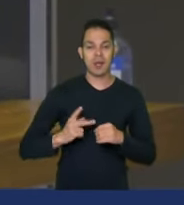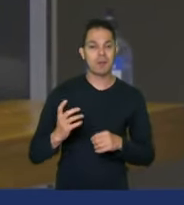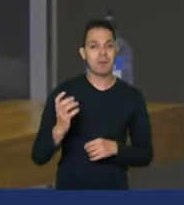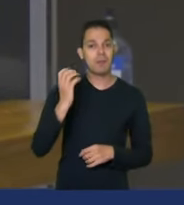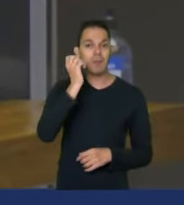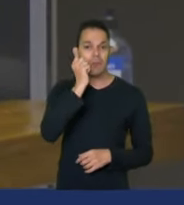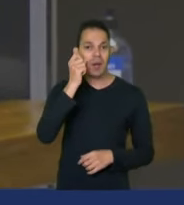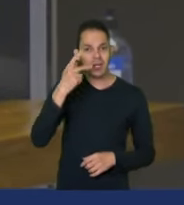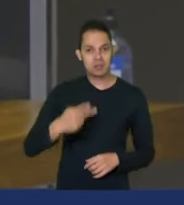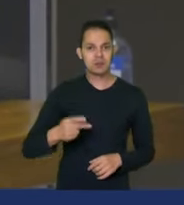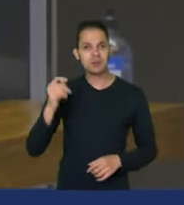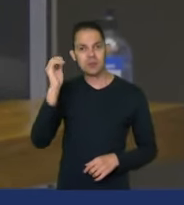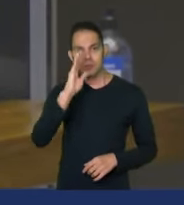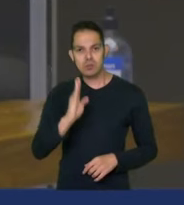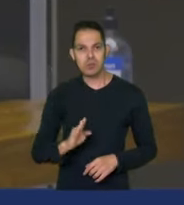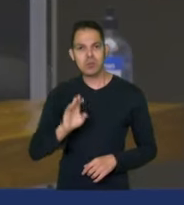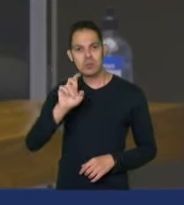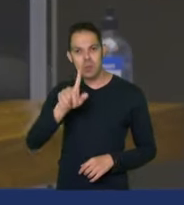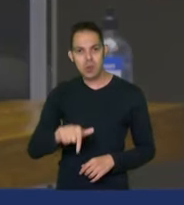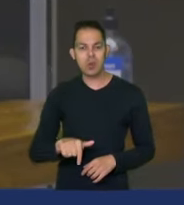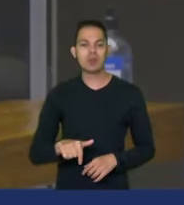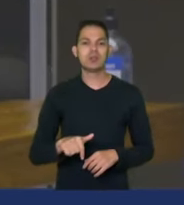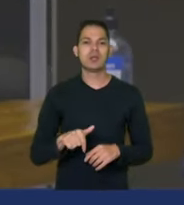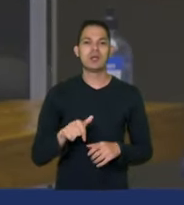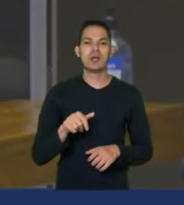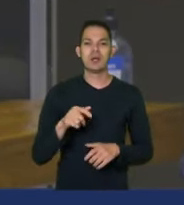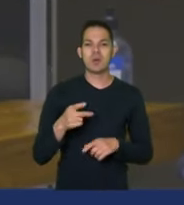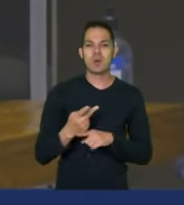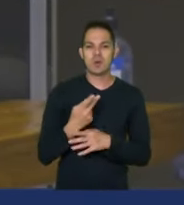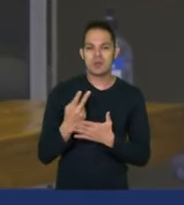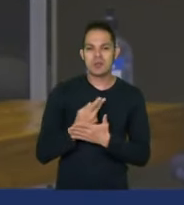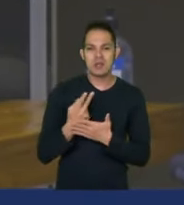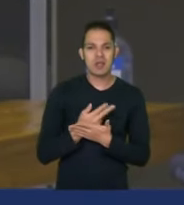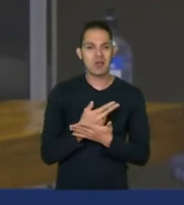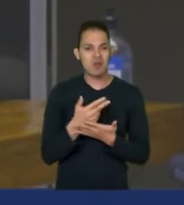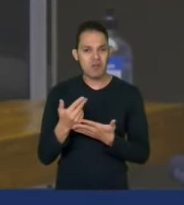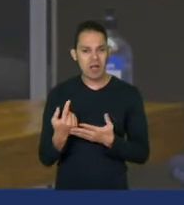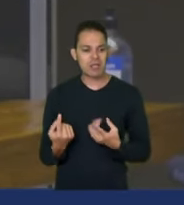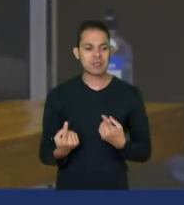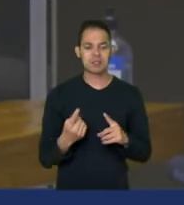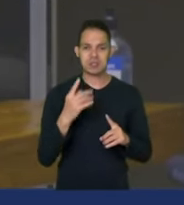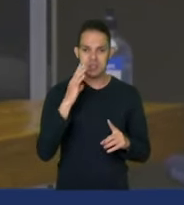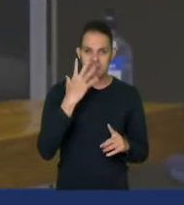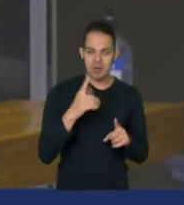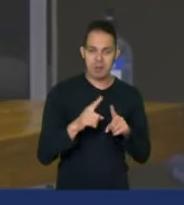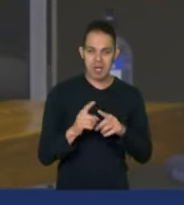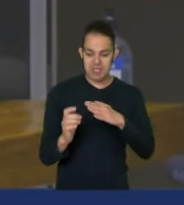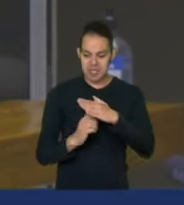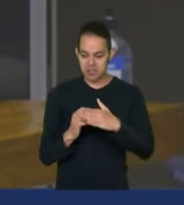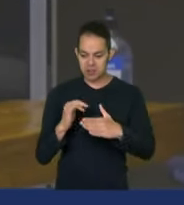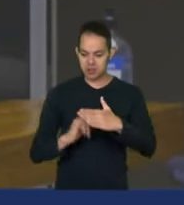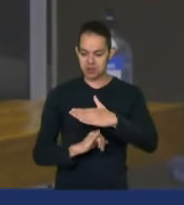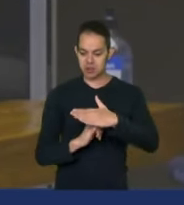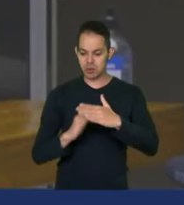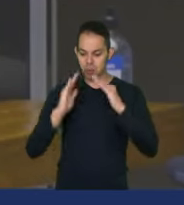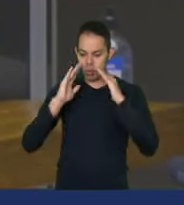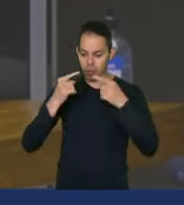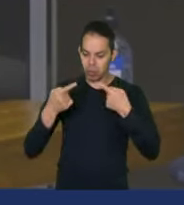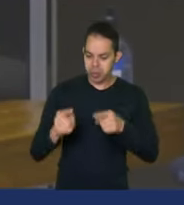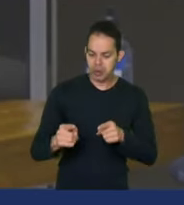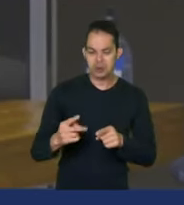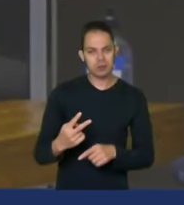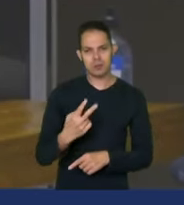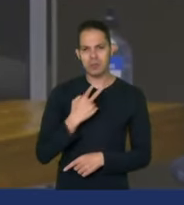país, nós temos que atacar os erros que aconteceram e não a instituição, a Petrobras, porque ela é sim importante para a autossuficiência